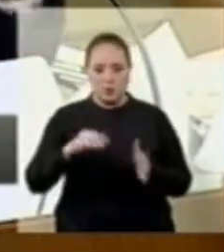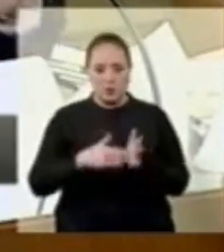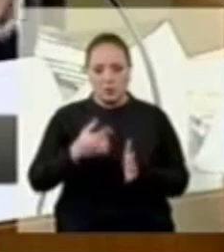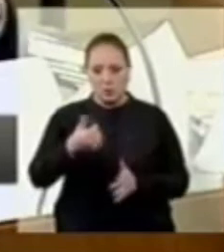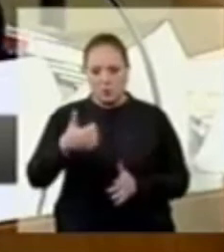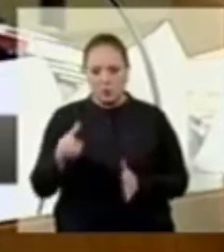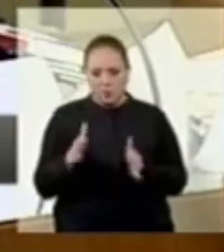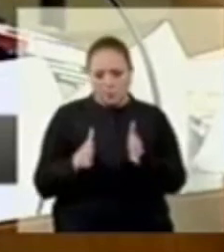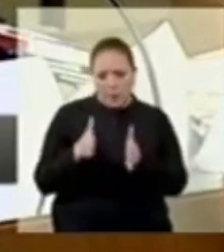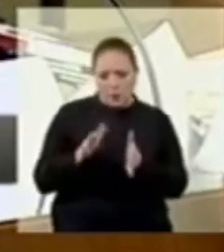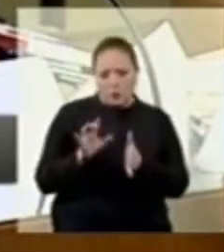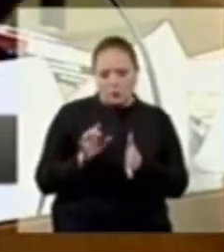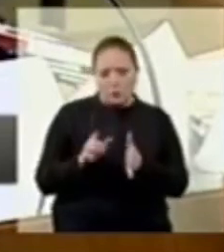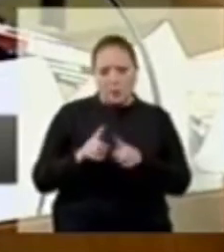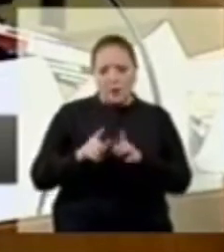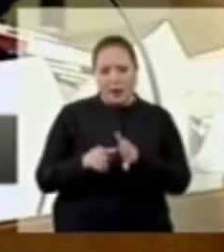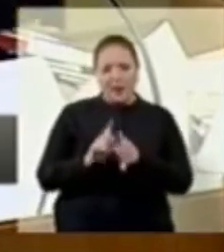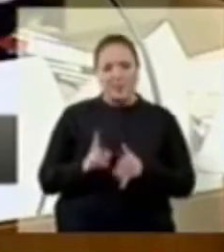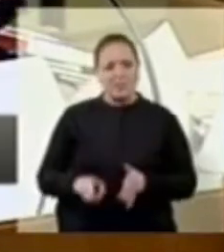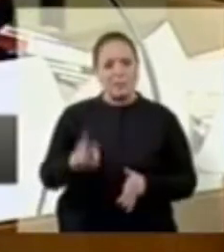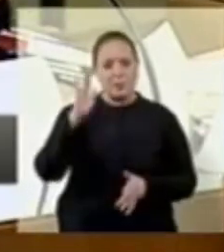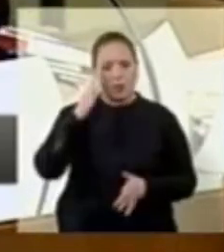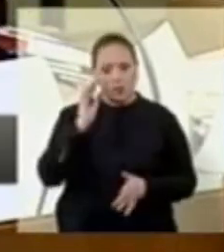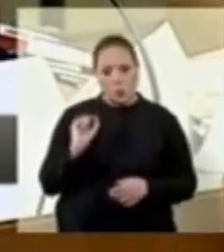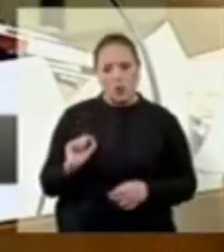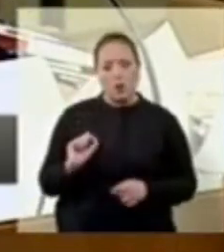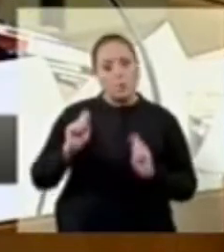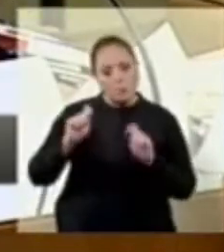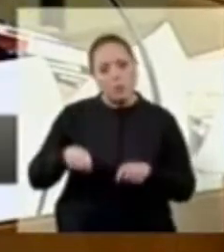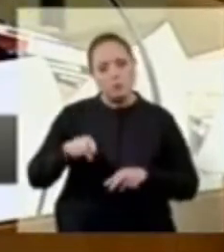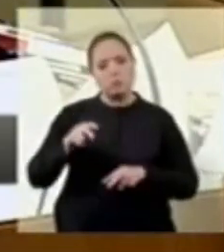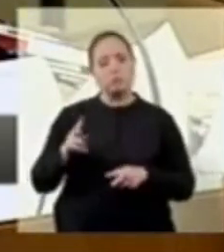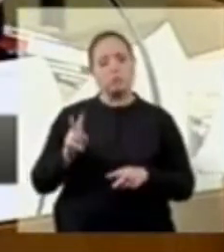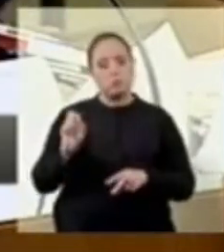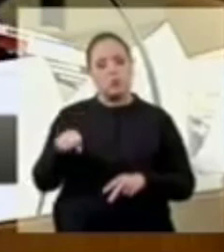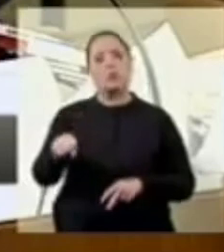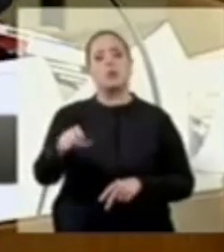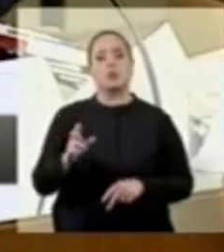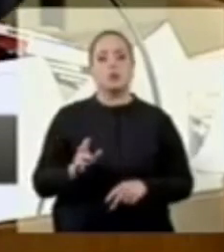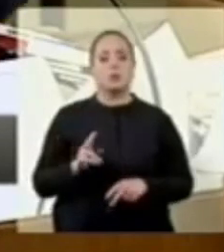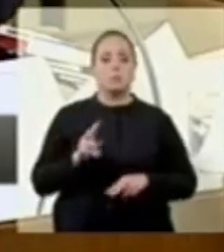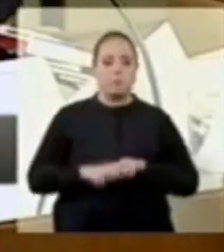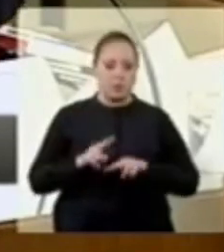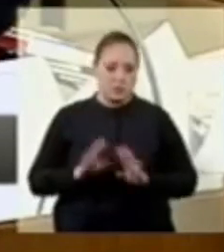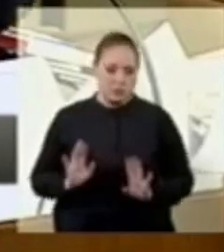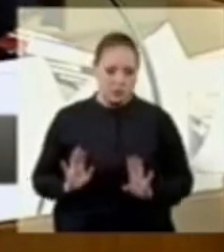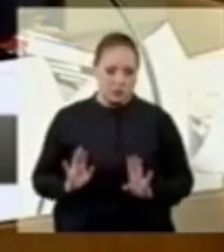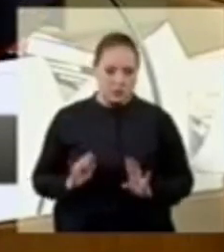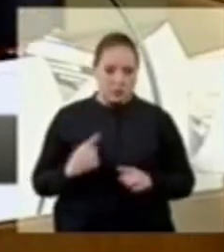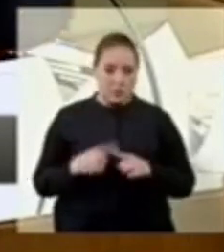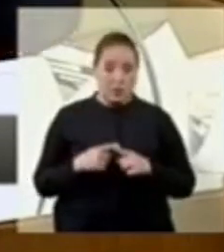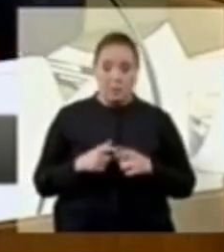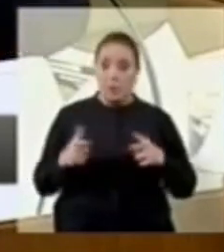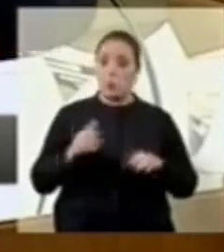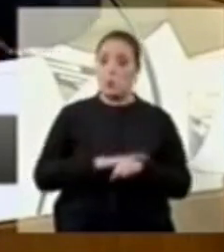sempre se entendeu que era possível a execução da decisão sendo que na maior parte do período se